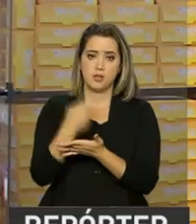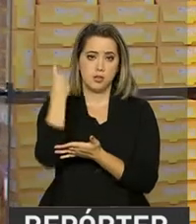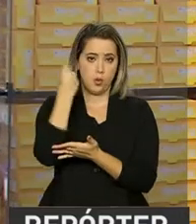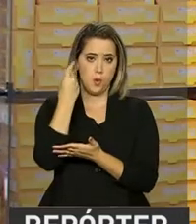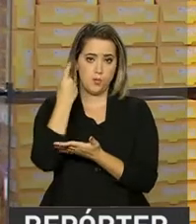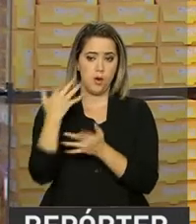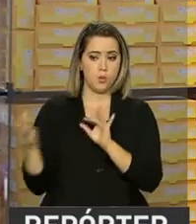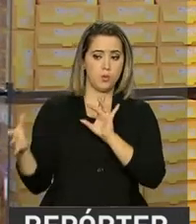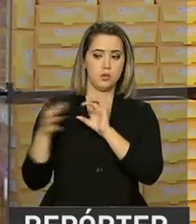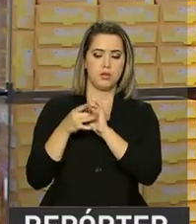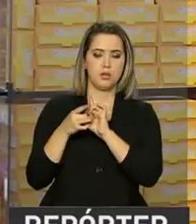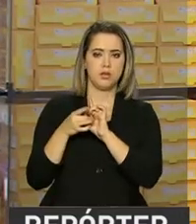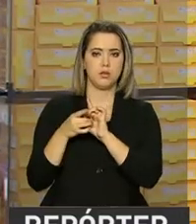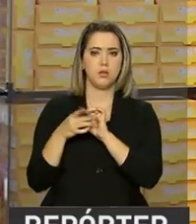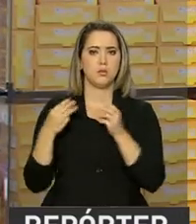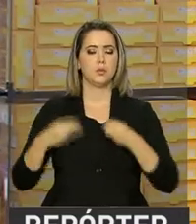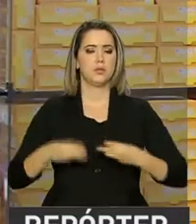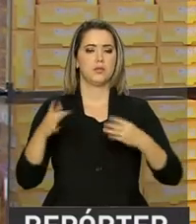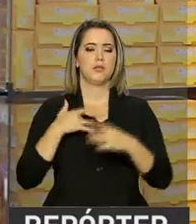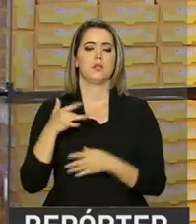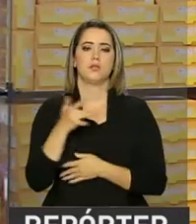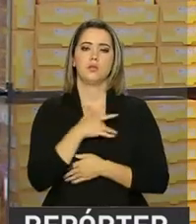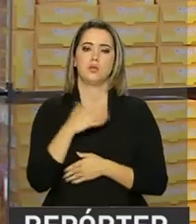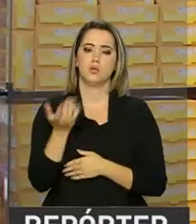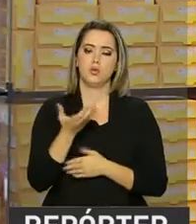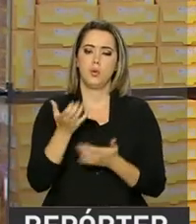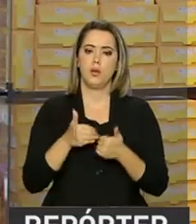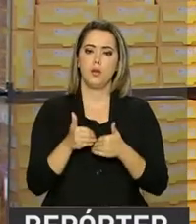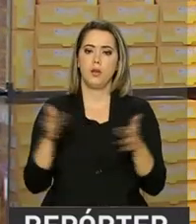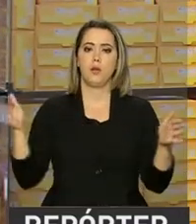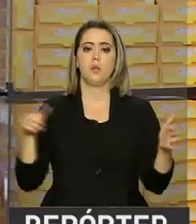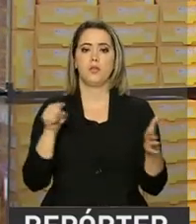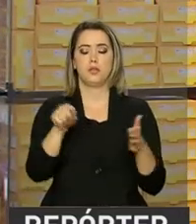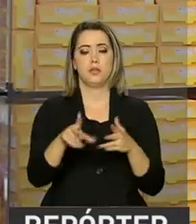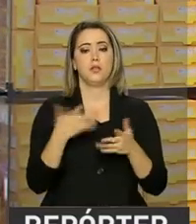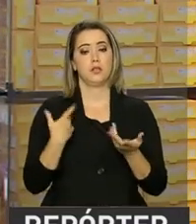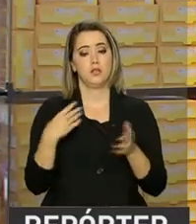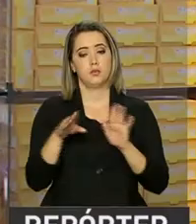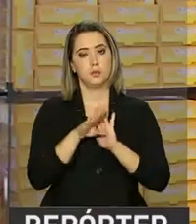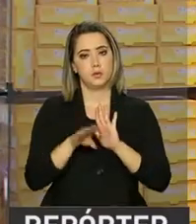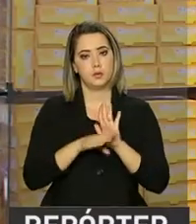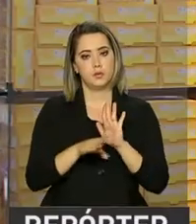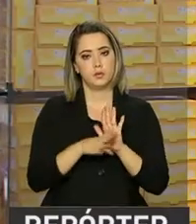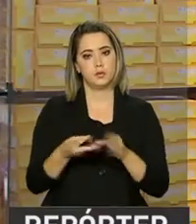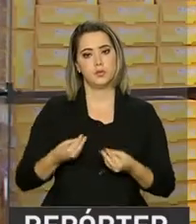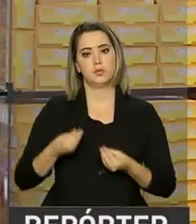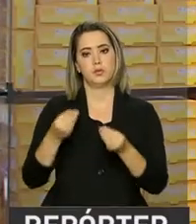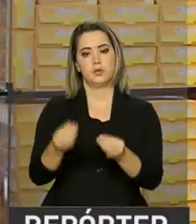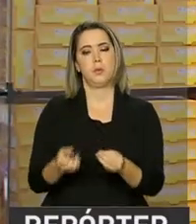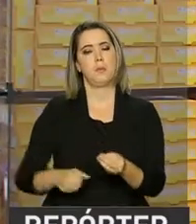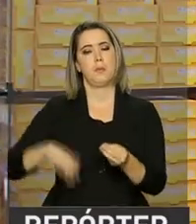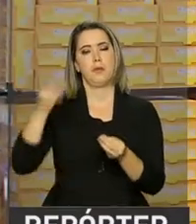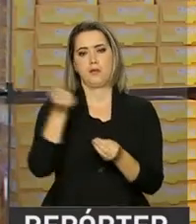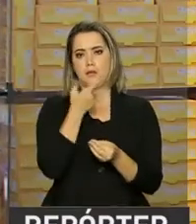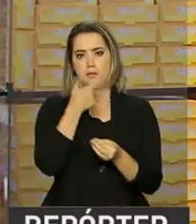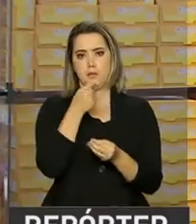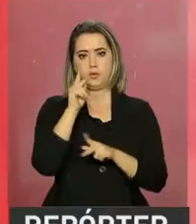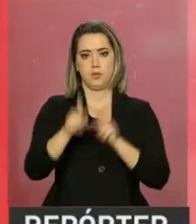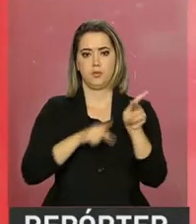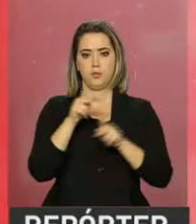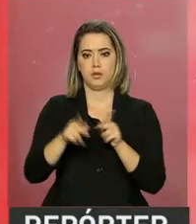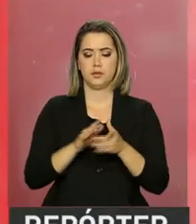a idéia do ministério da saúde é ampliar essa modalidade do programa e garantir mais medicamentos à população